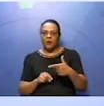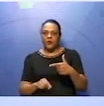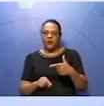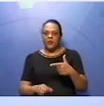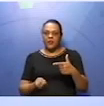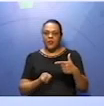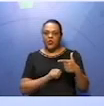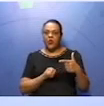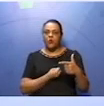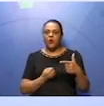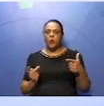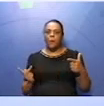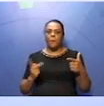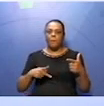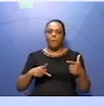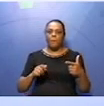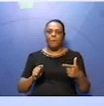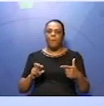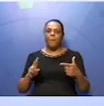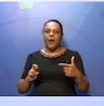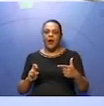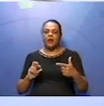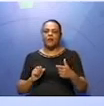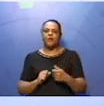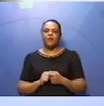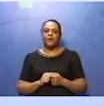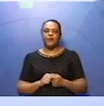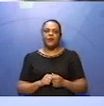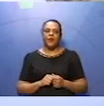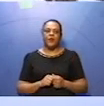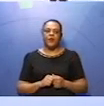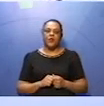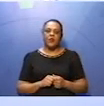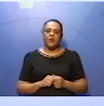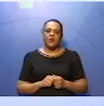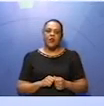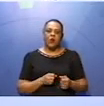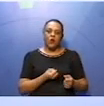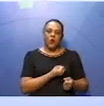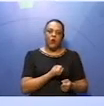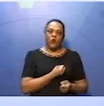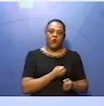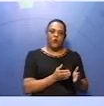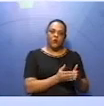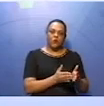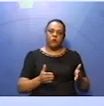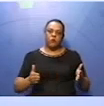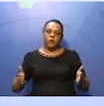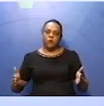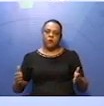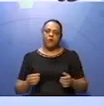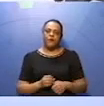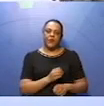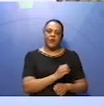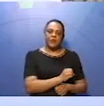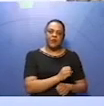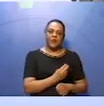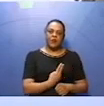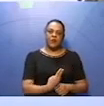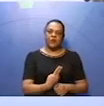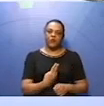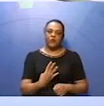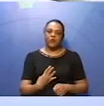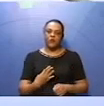par. Para o número ser par, o algarismo da ordem da unidade tem que ser 0,